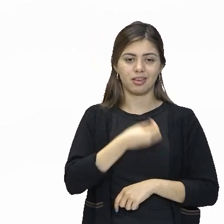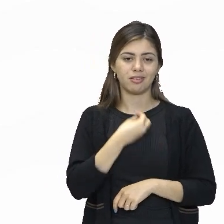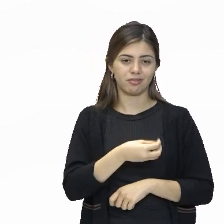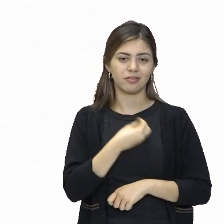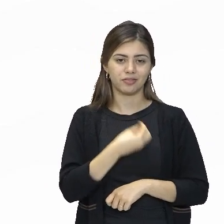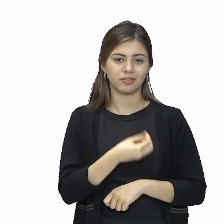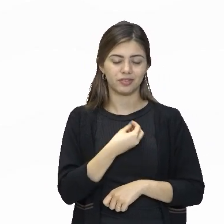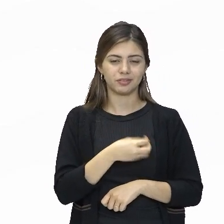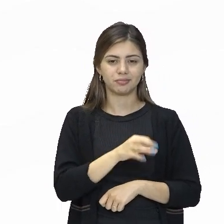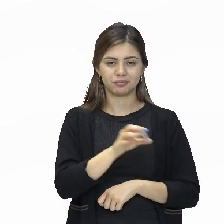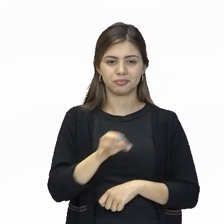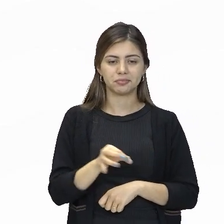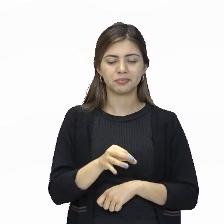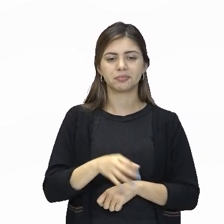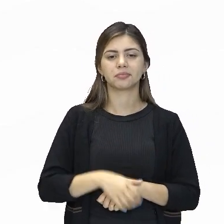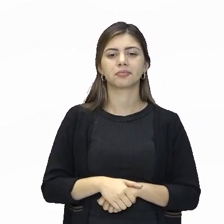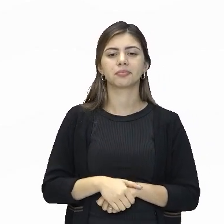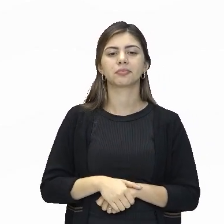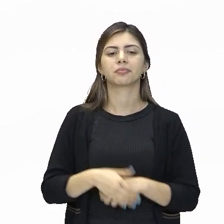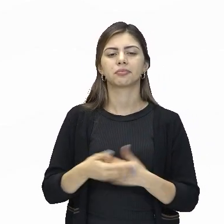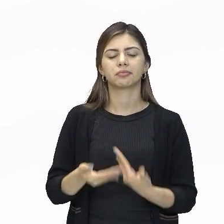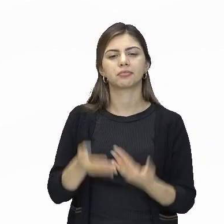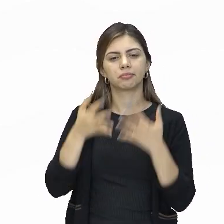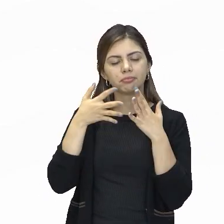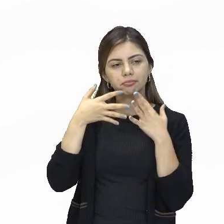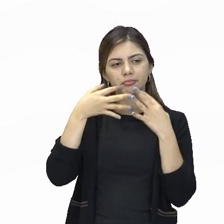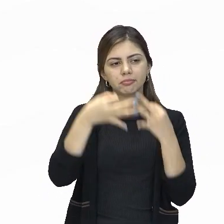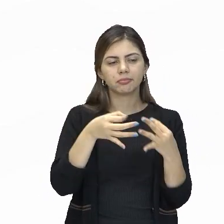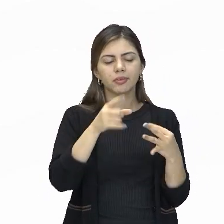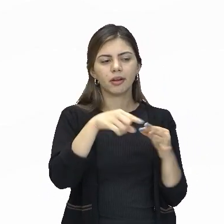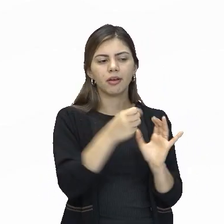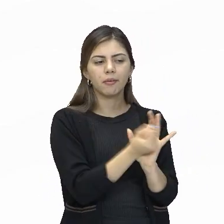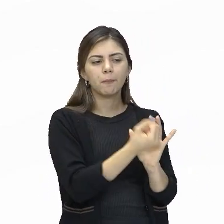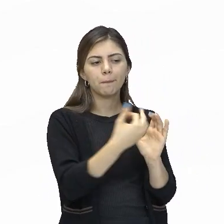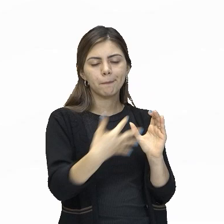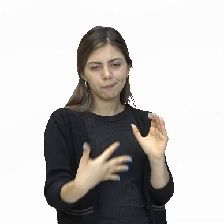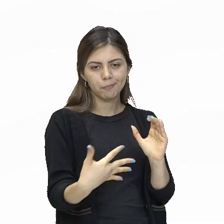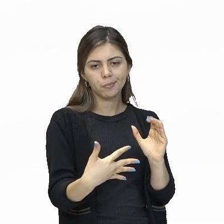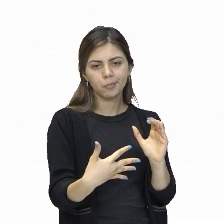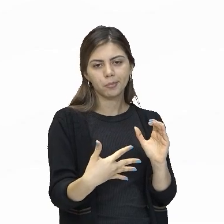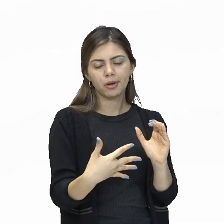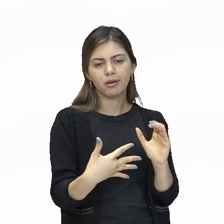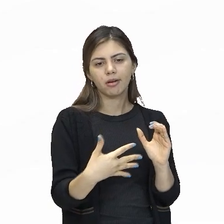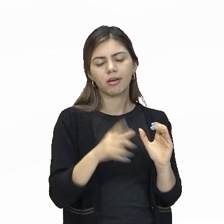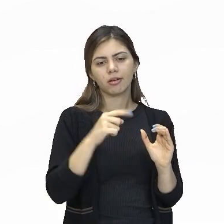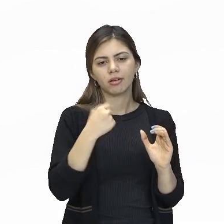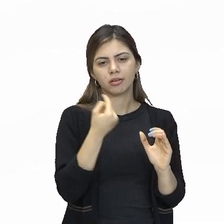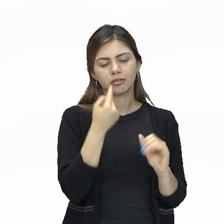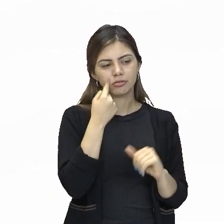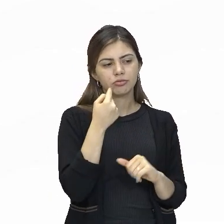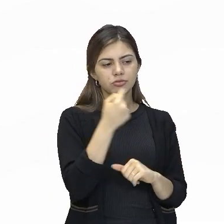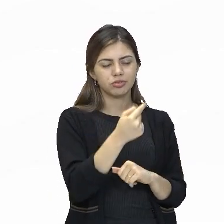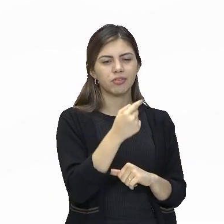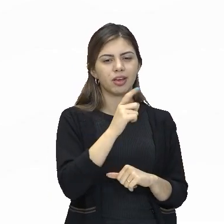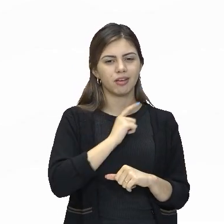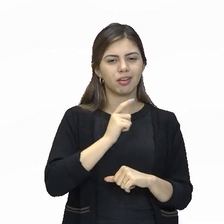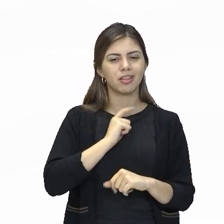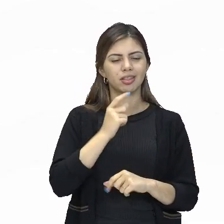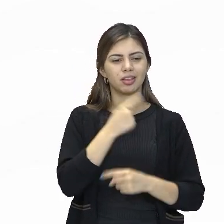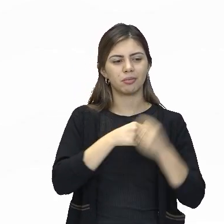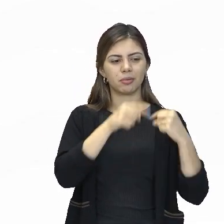natureza mais simples, chamando a atenção para uma característica cientificista herdada lá